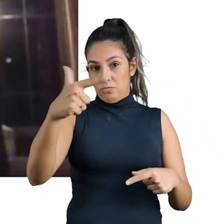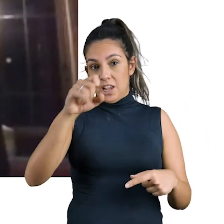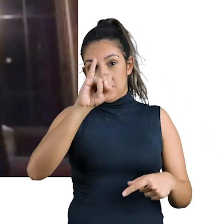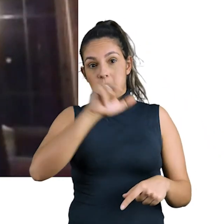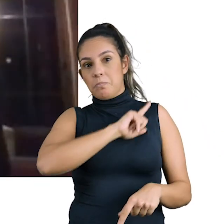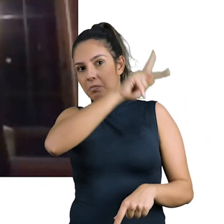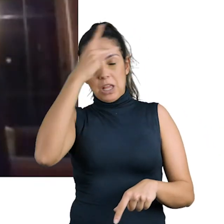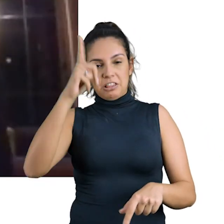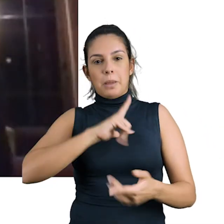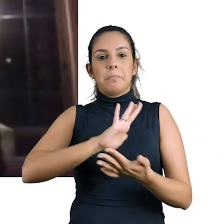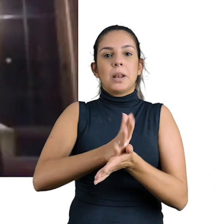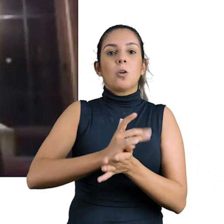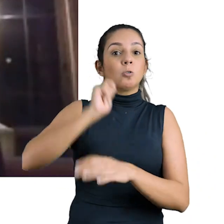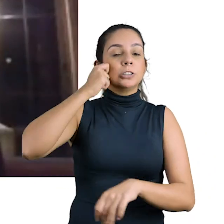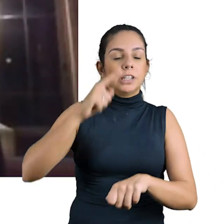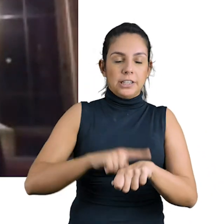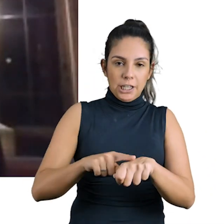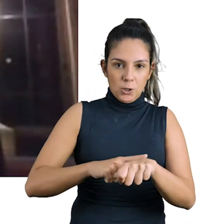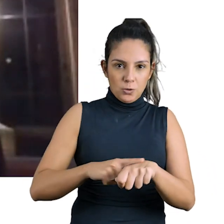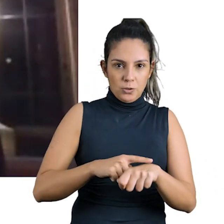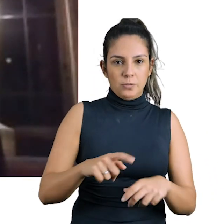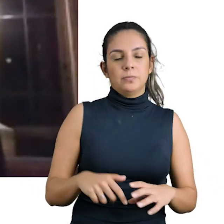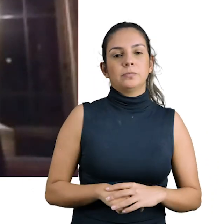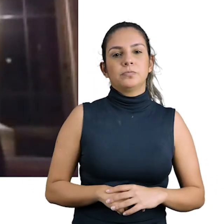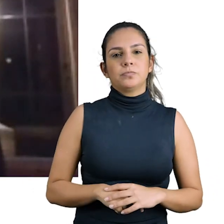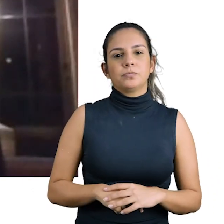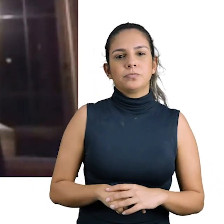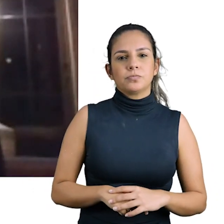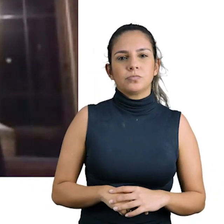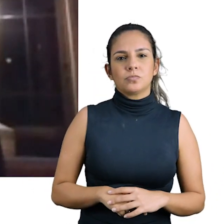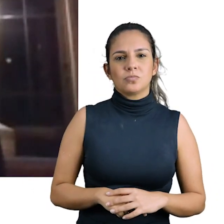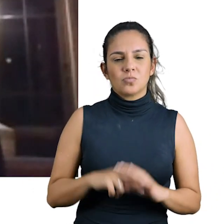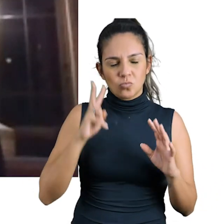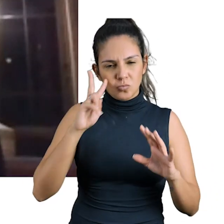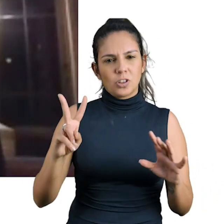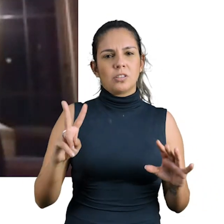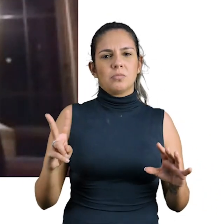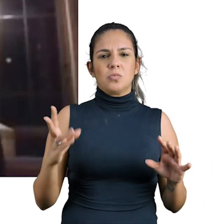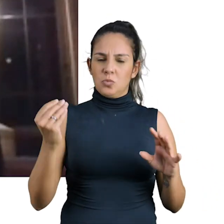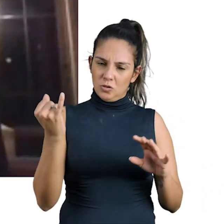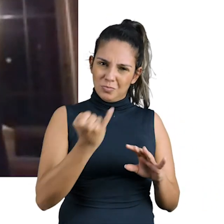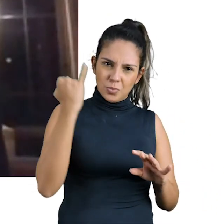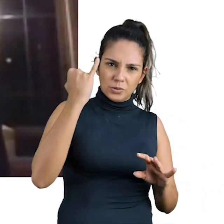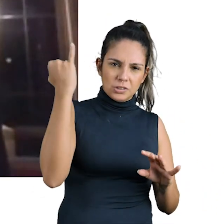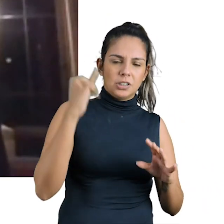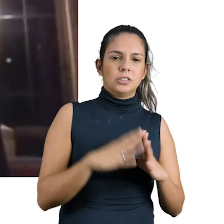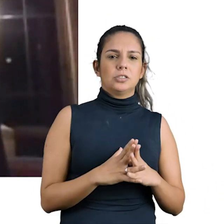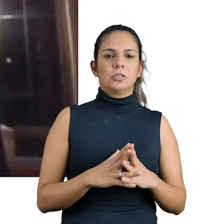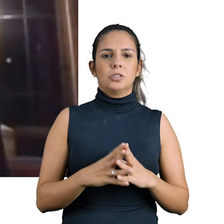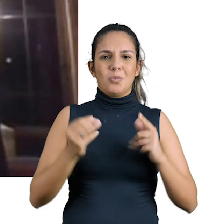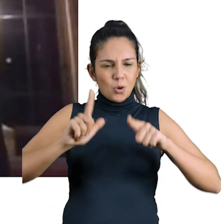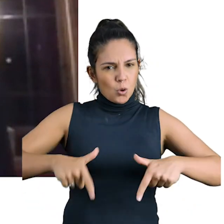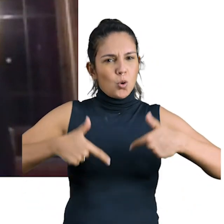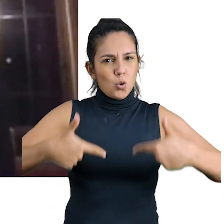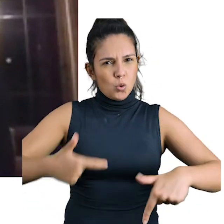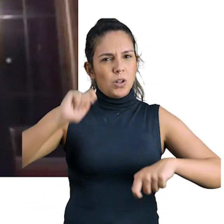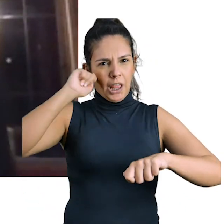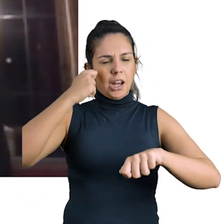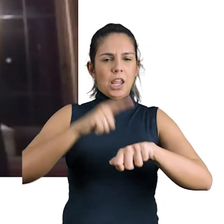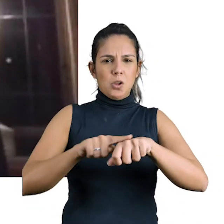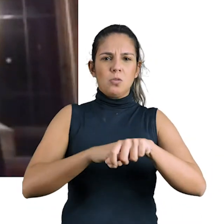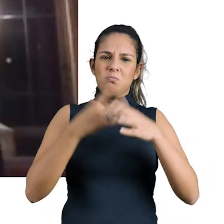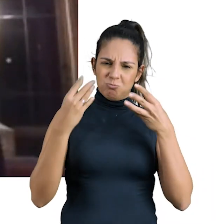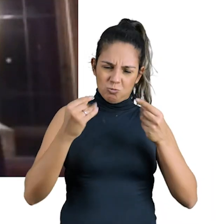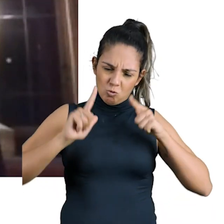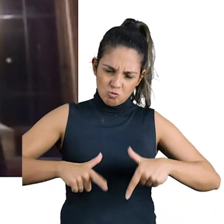uma iniciativa, esse manifesto antirracista mexeu comigo, eu acho que é uma iniciativa muito importante, muito séria, e